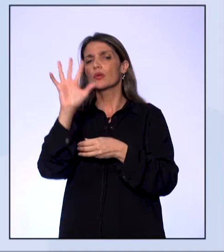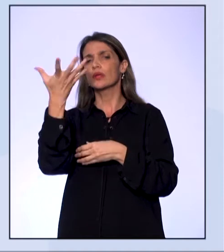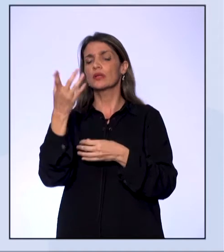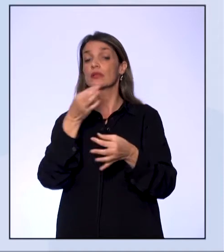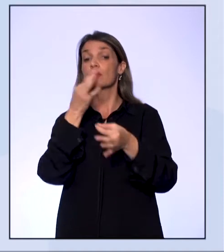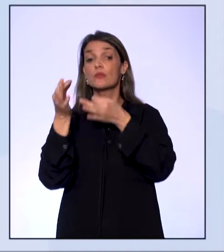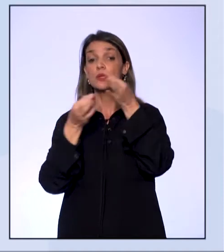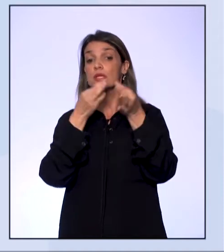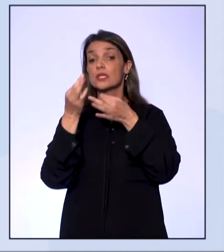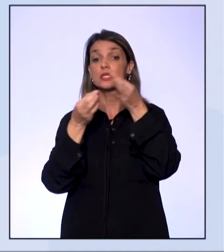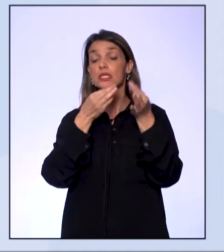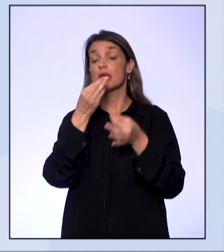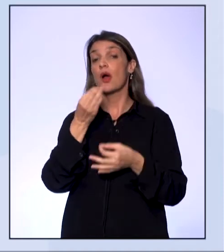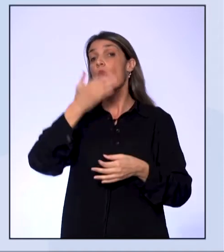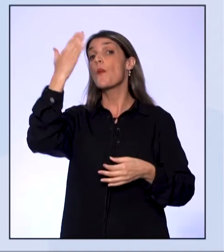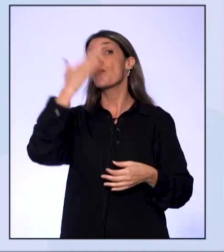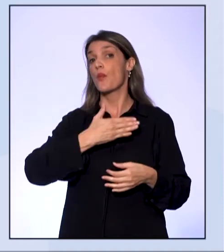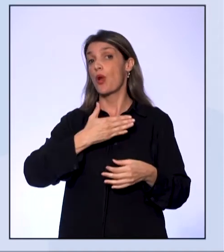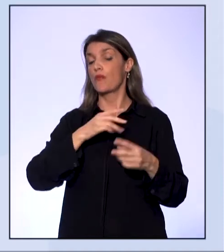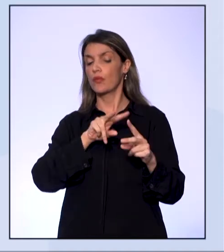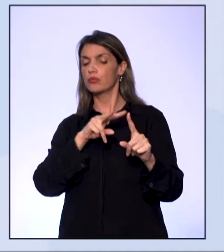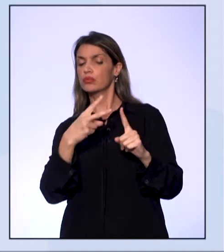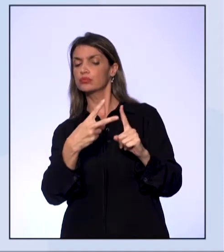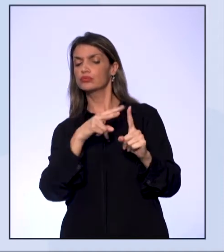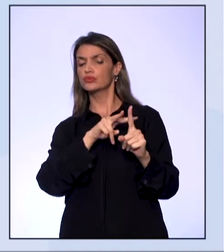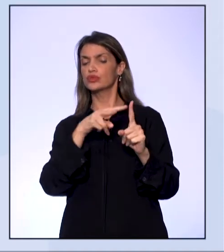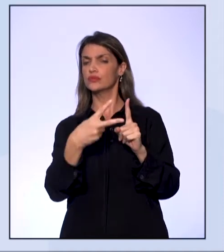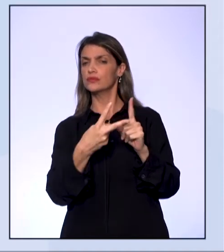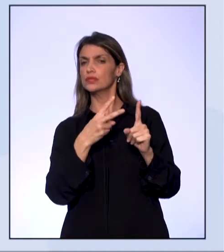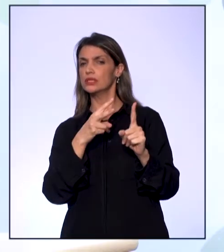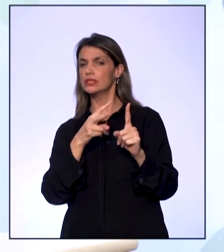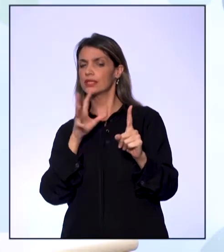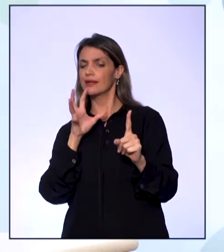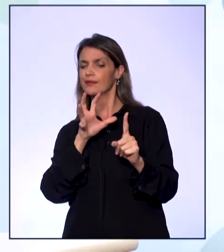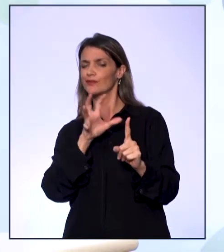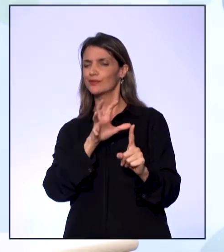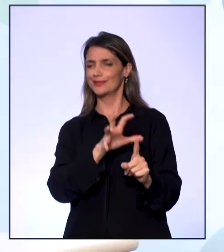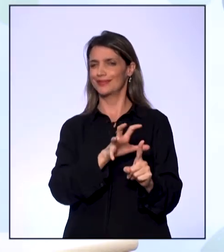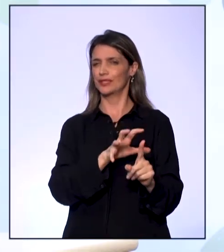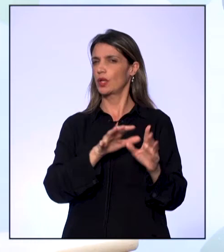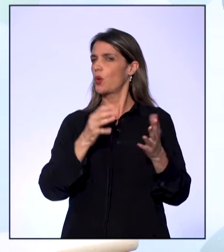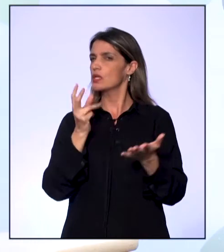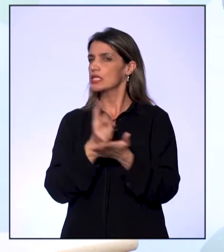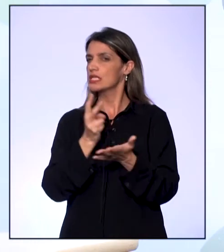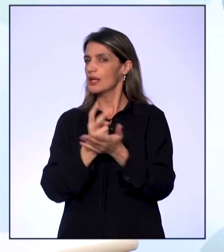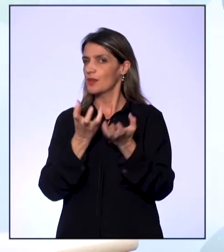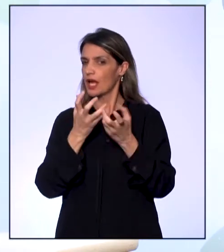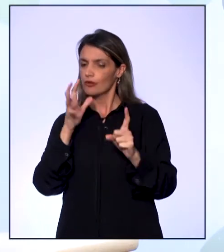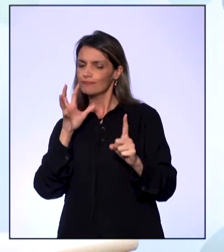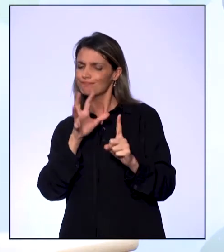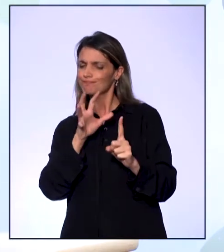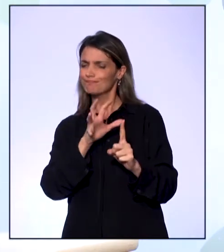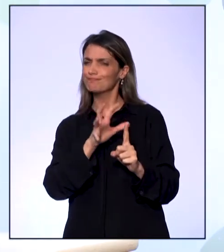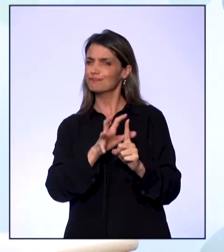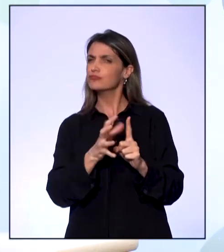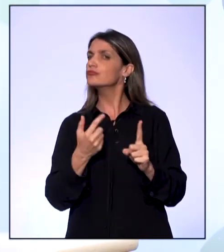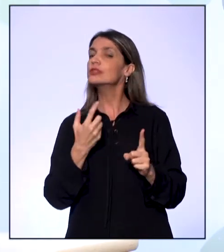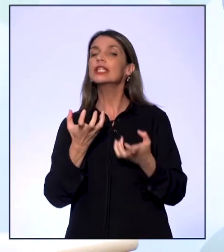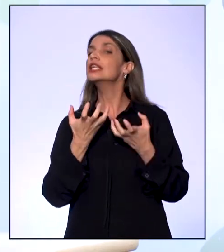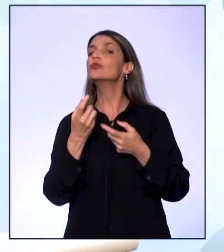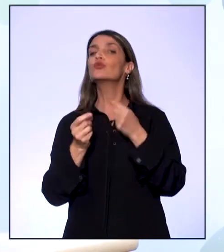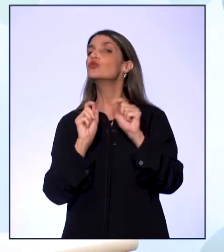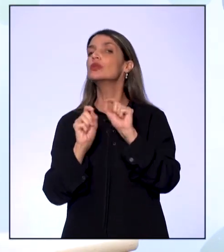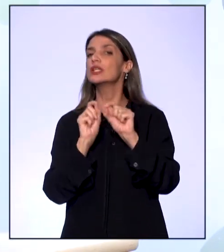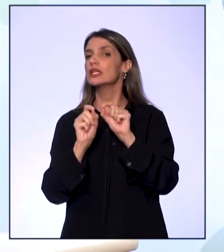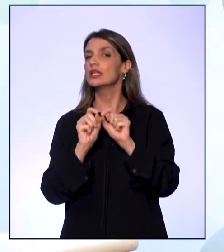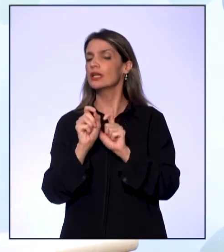argumentação visa provar um ponto de vista, levando à persuasão. Então, toda vez que eu quero persuadir alguém, eu estou tentando, na verdade, fazer